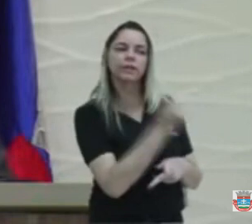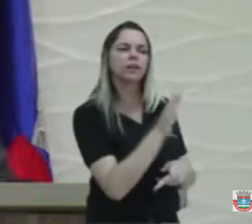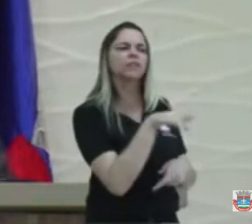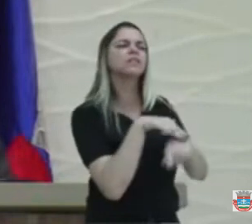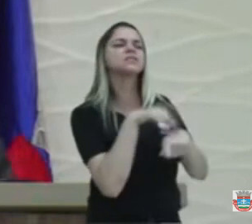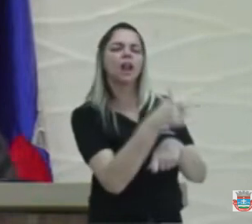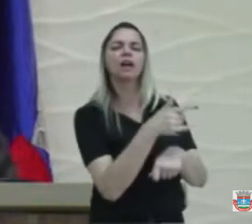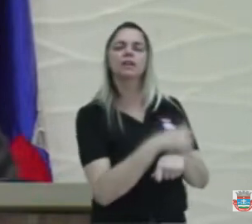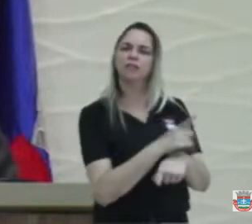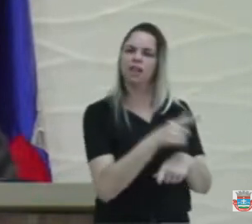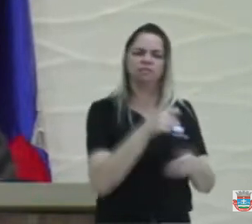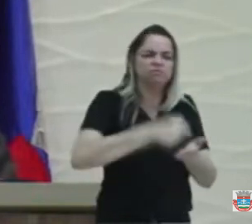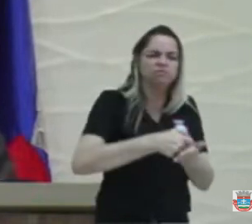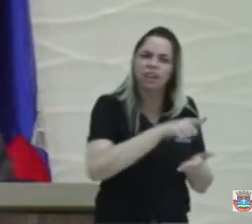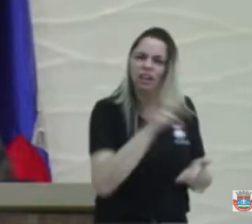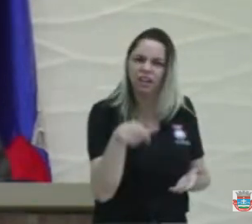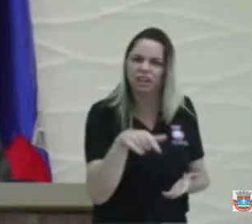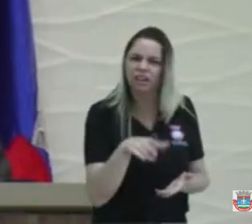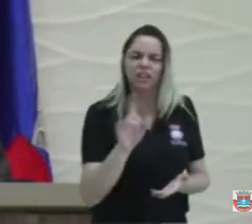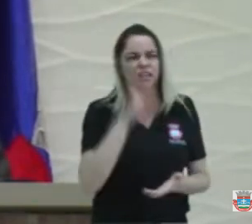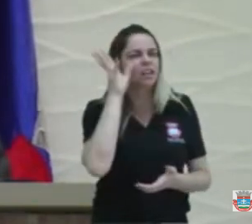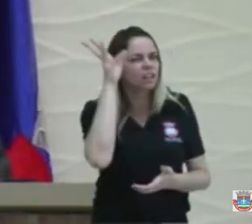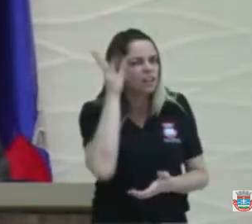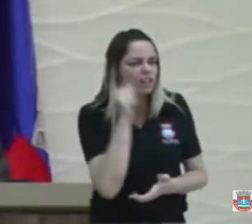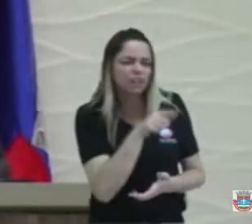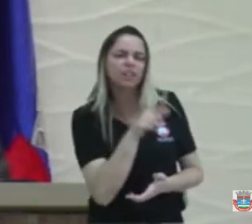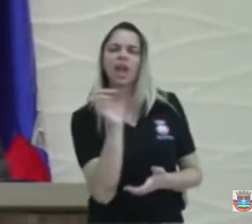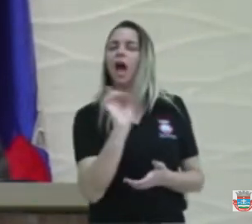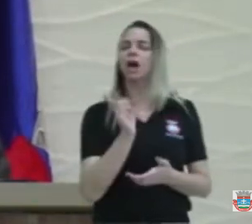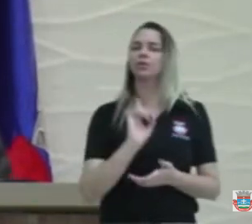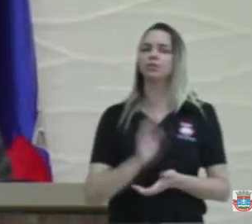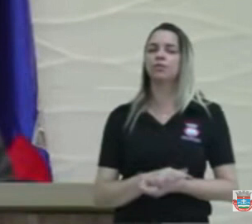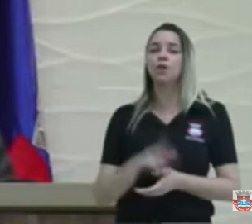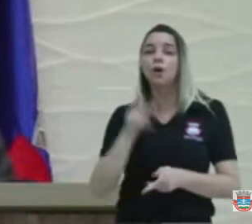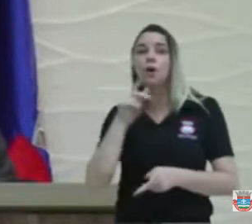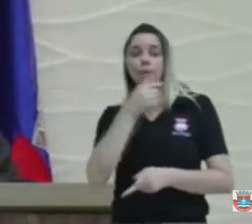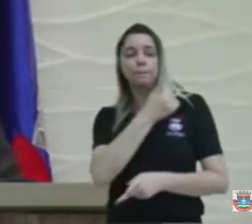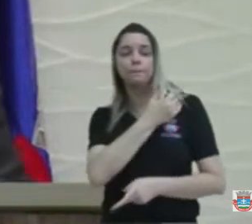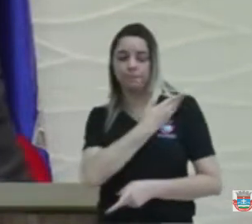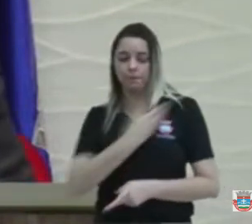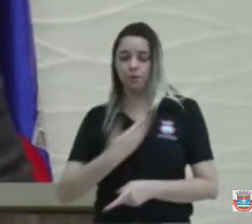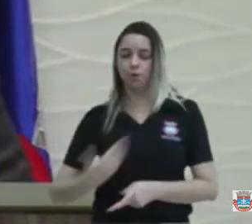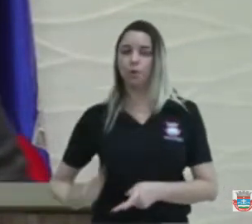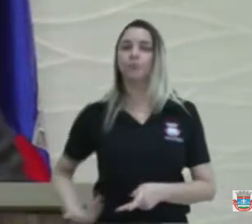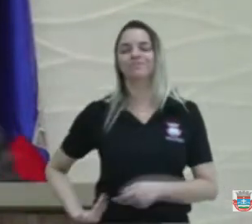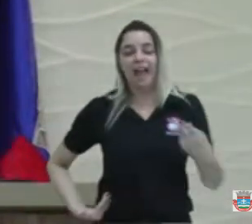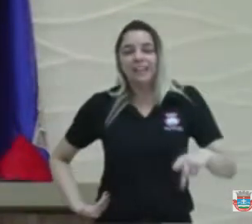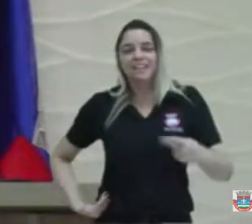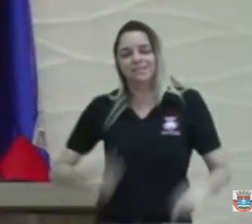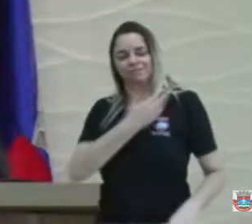ter a obrigação de fazer nada disso, não. A obrigação é do Poder Público Municipal, que vem os